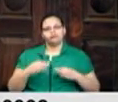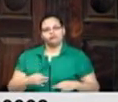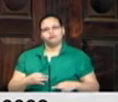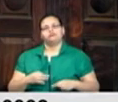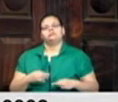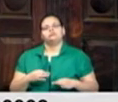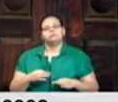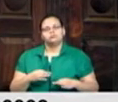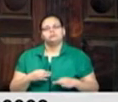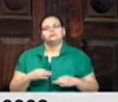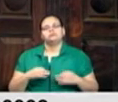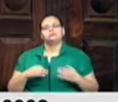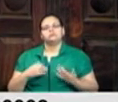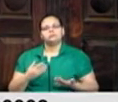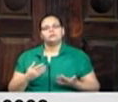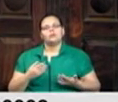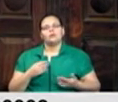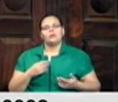eficientes,